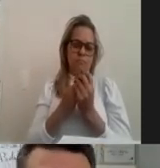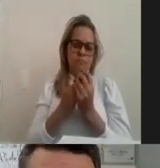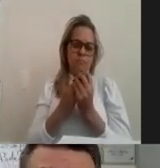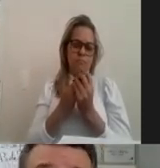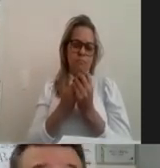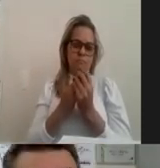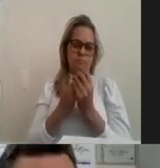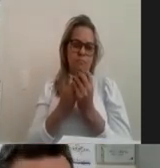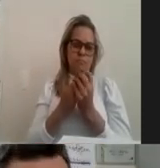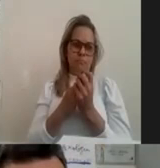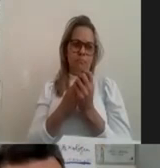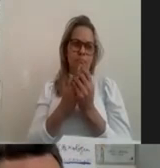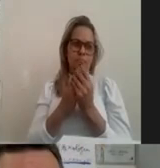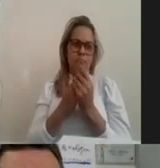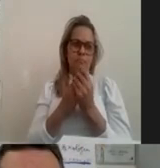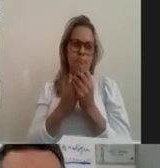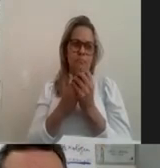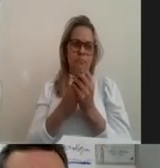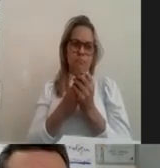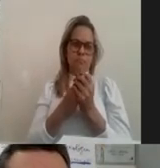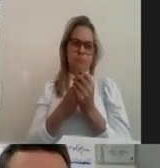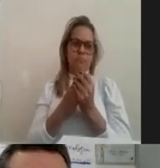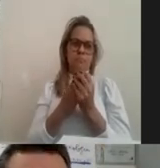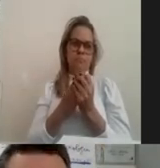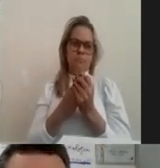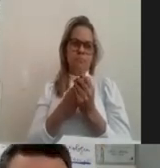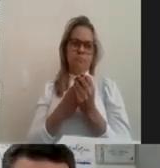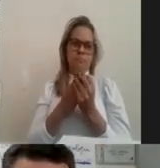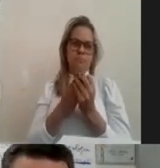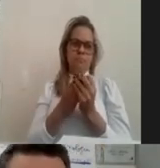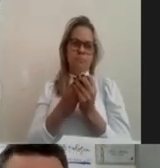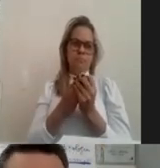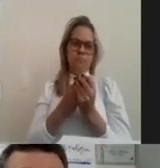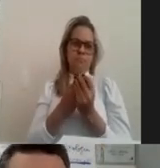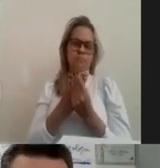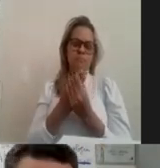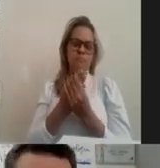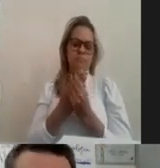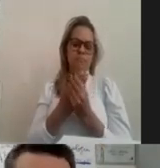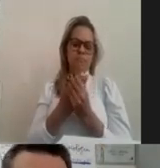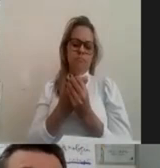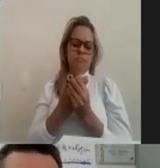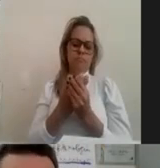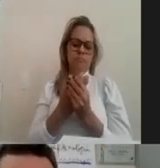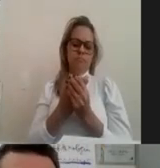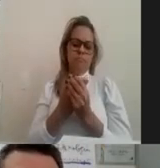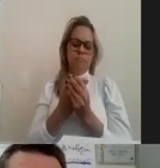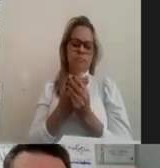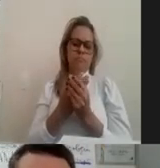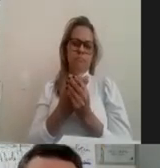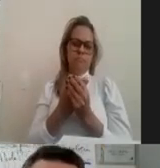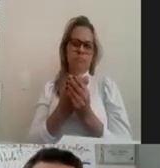que você não quer. E o corpo avisa. Então, a gente tem que ser inteligente o suficiente para entender os recados do